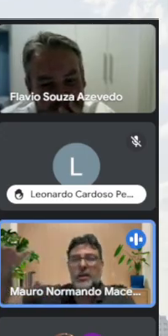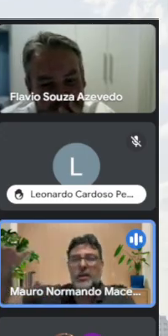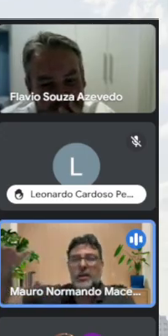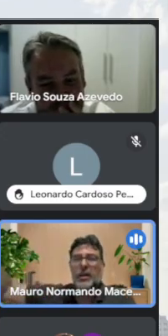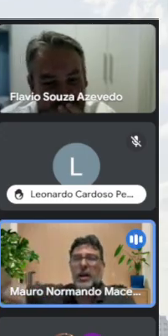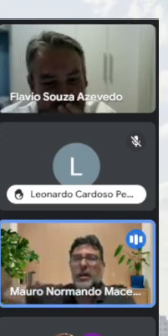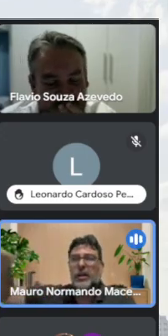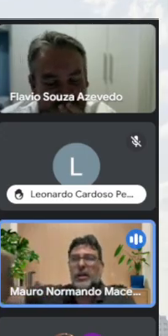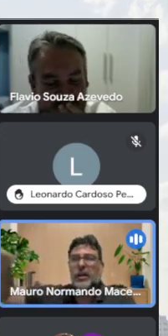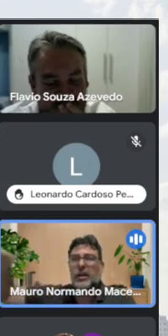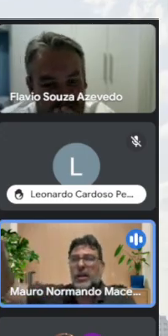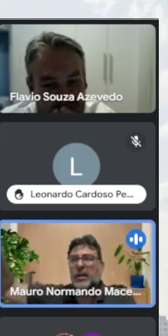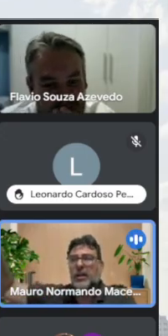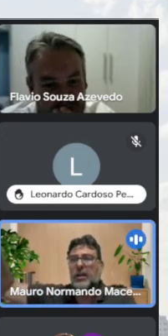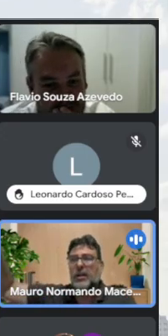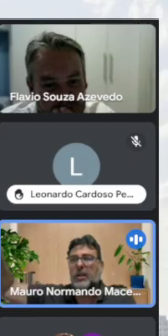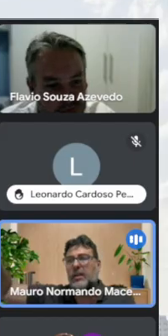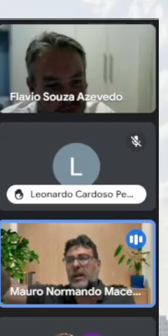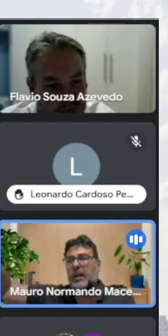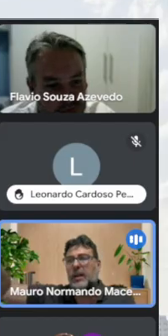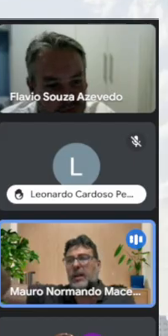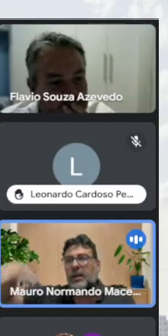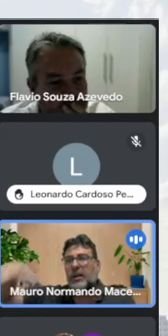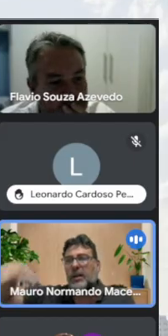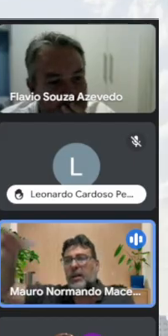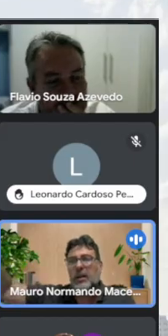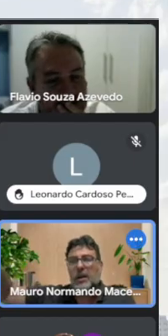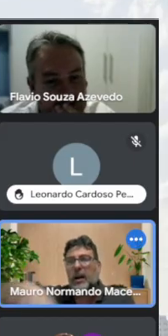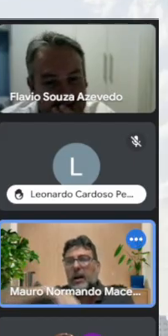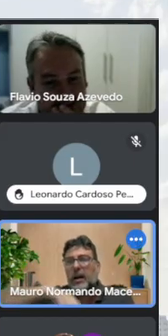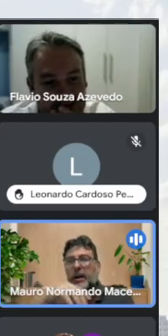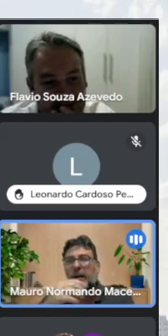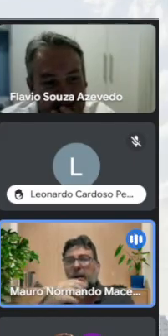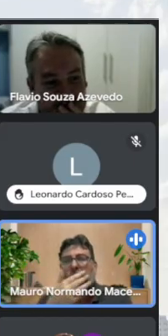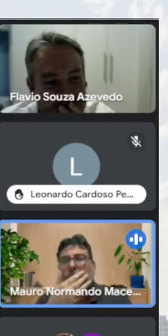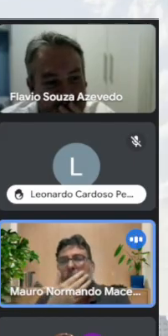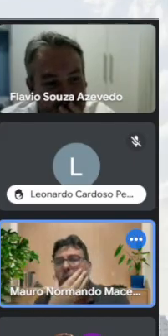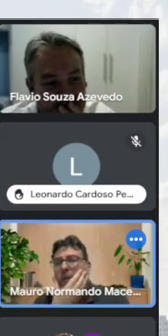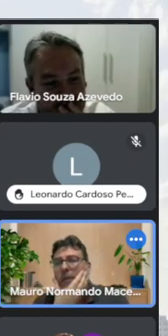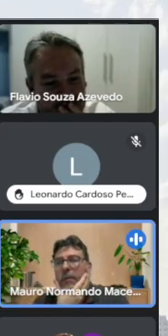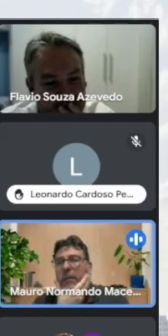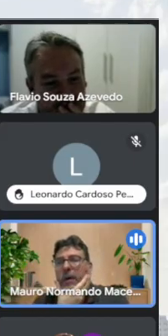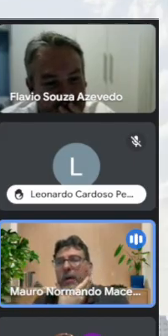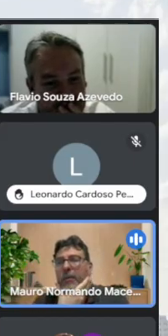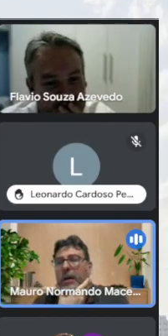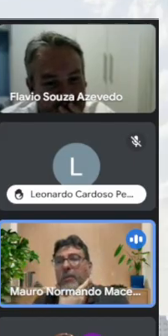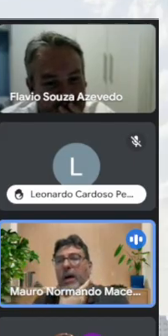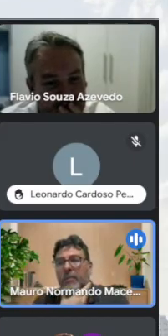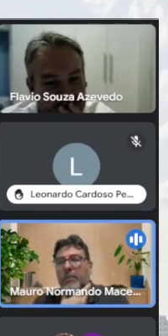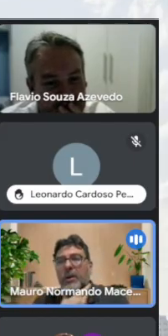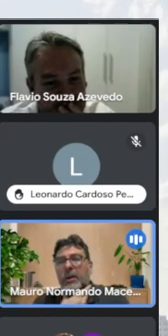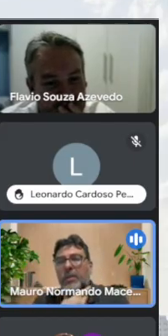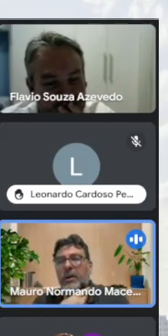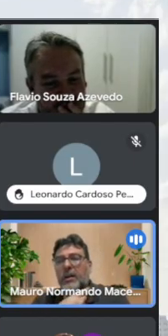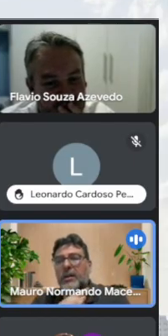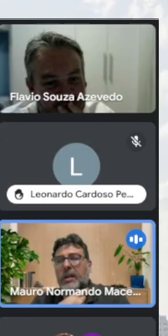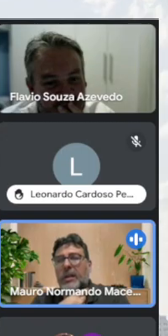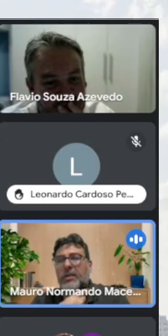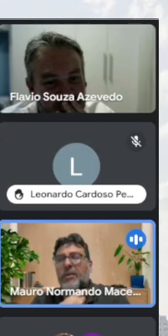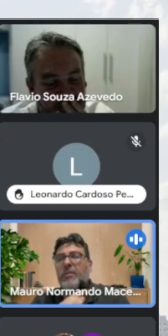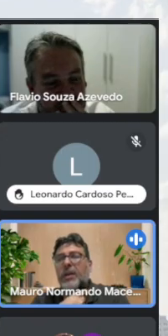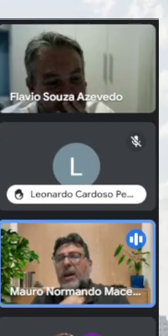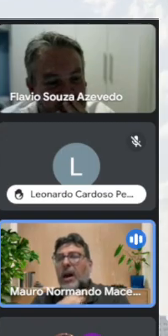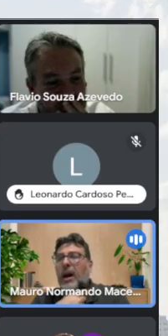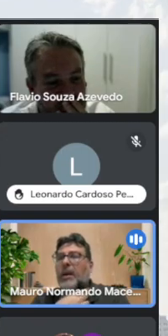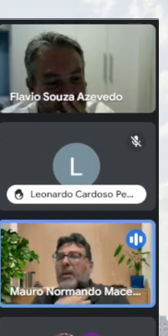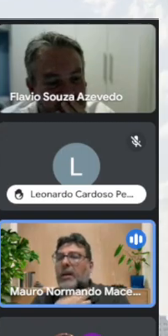sistema de lagos, né? De decantação, que é em uma área muito importante, assim,